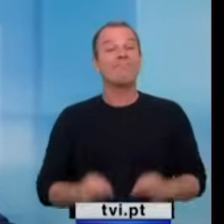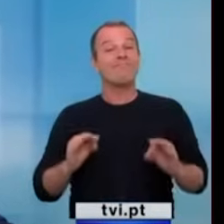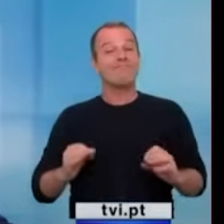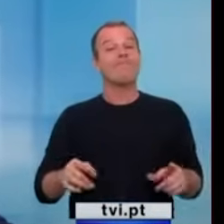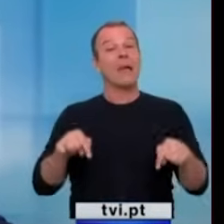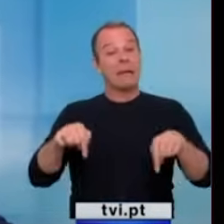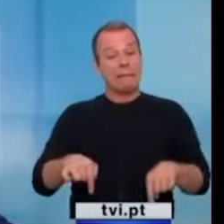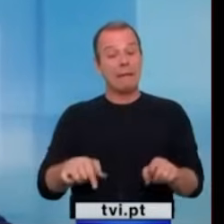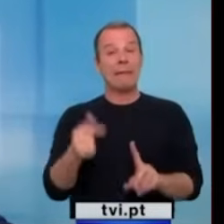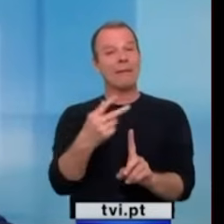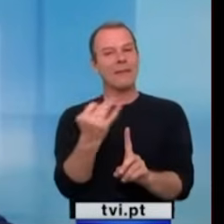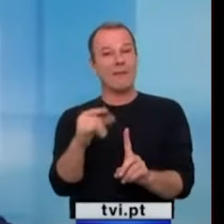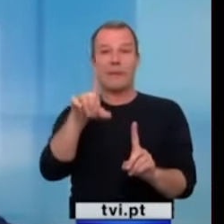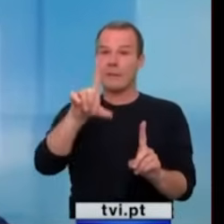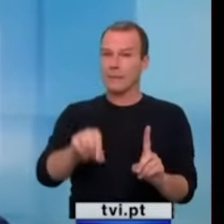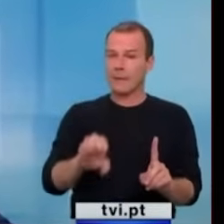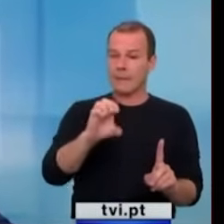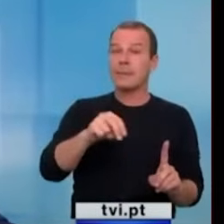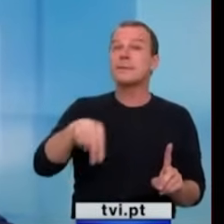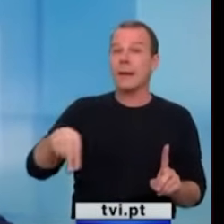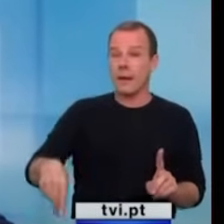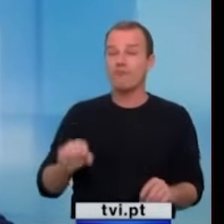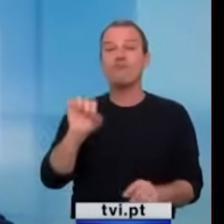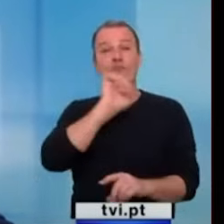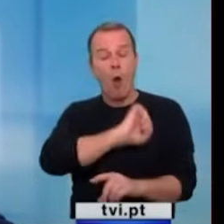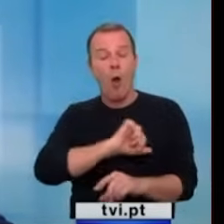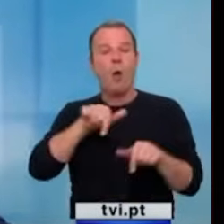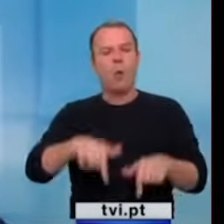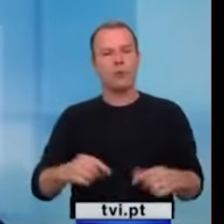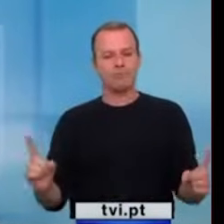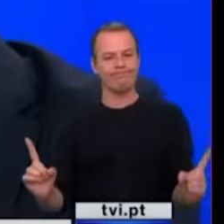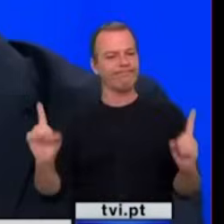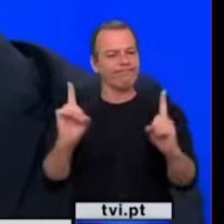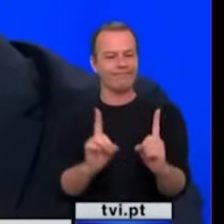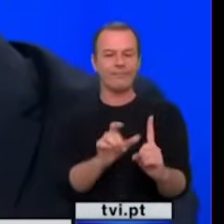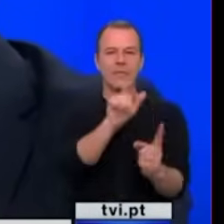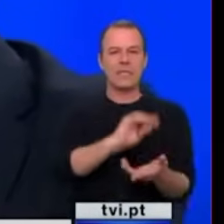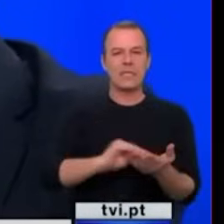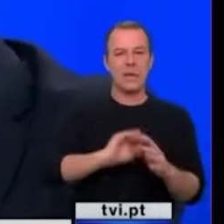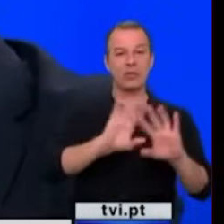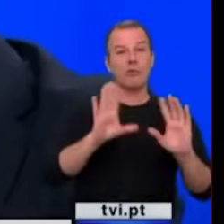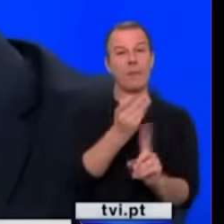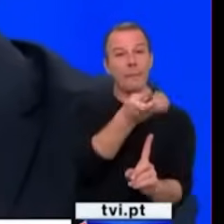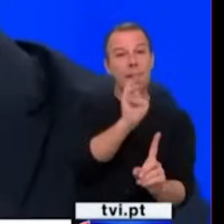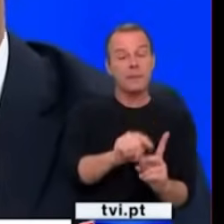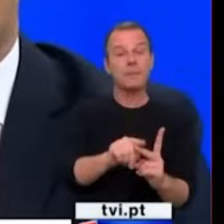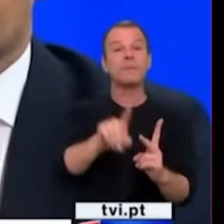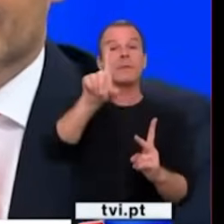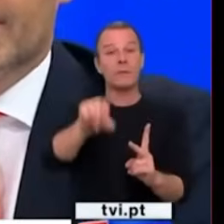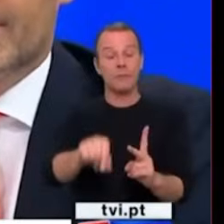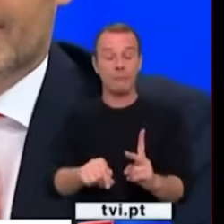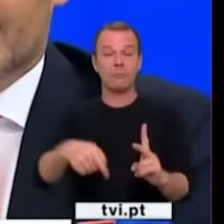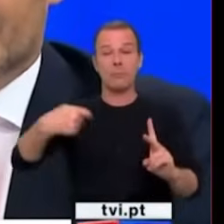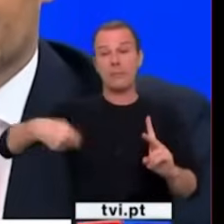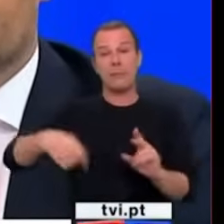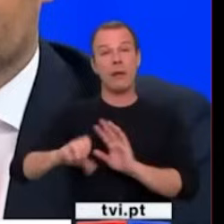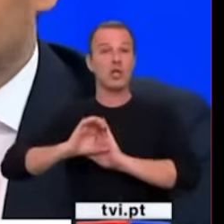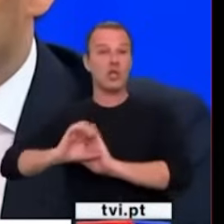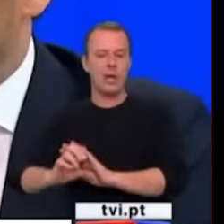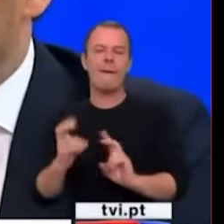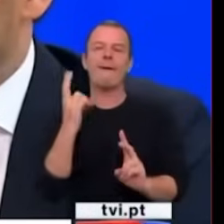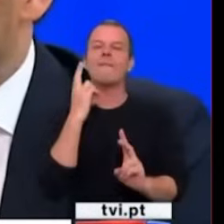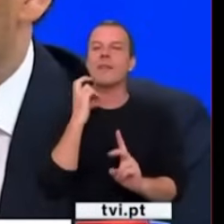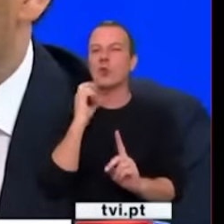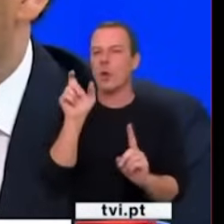24 aqui na TVI na CNN hoje frente a frente o secretário Geral do partido socialista Pedro Nuno Santos e o presidente do cha